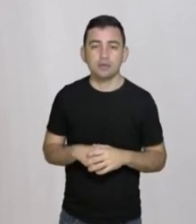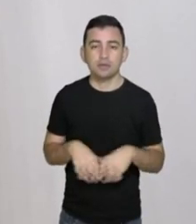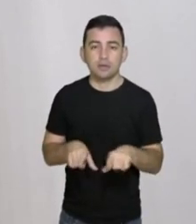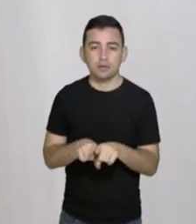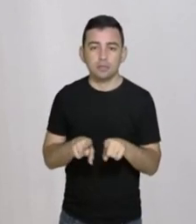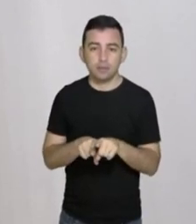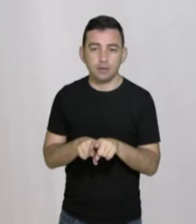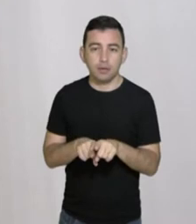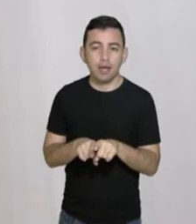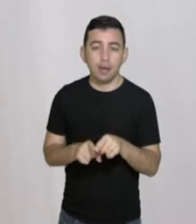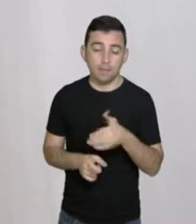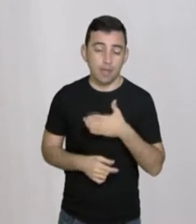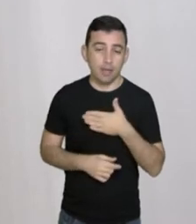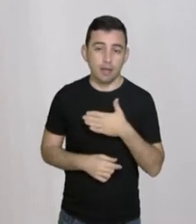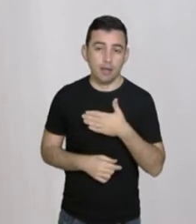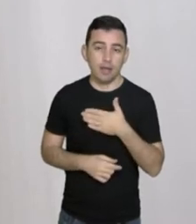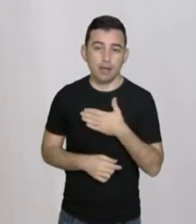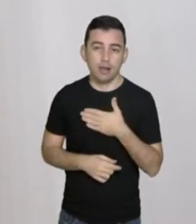minha